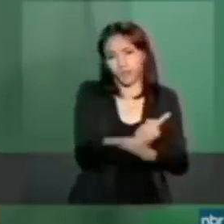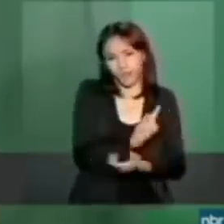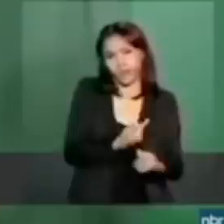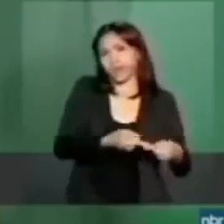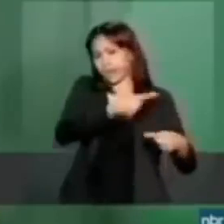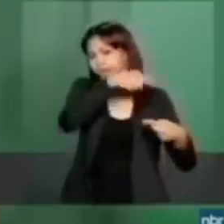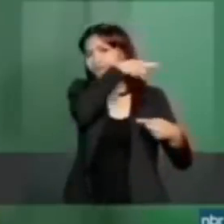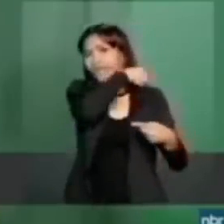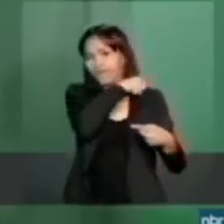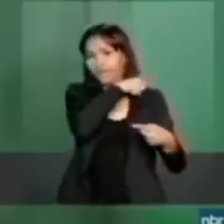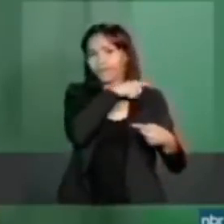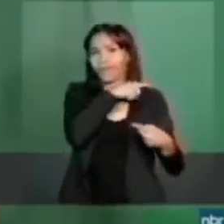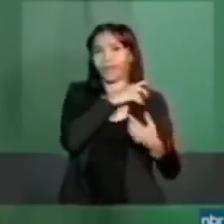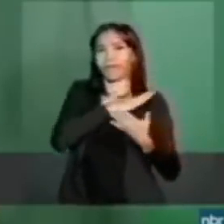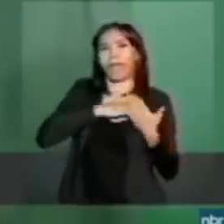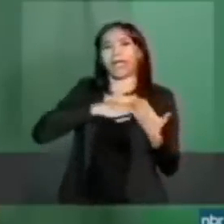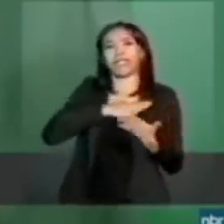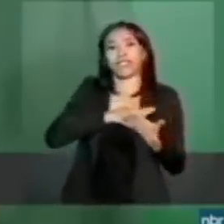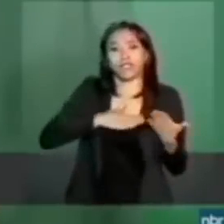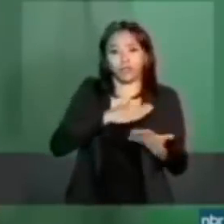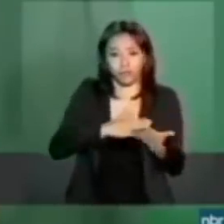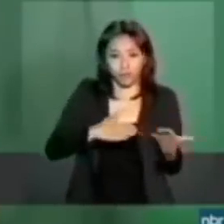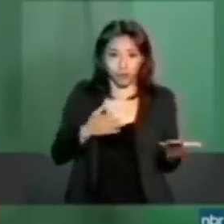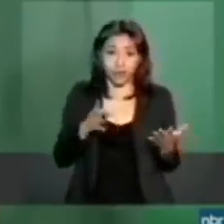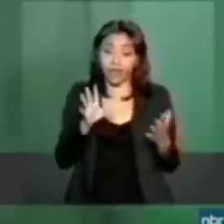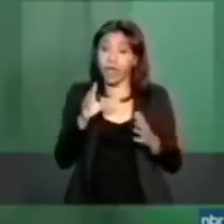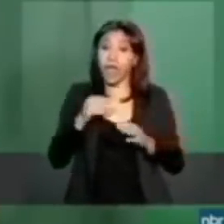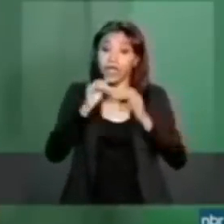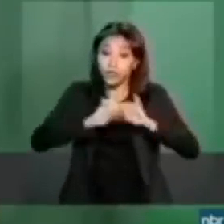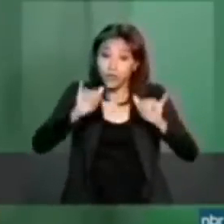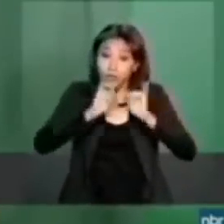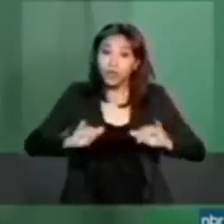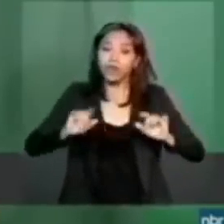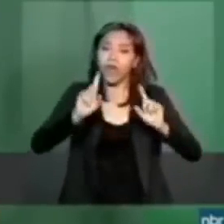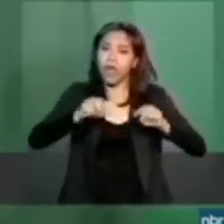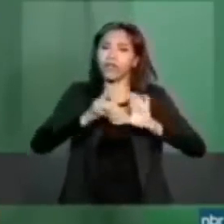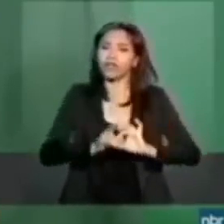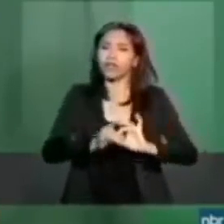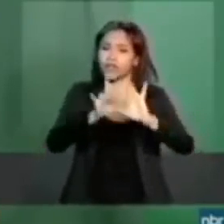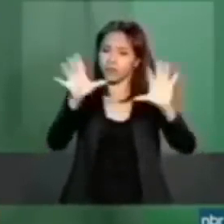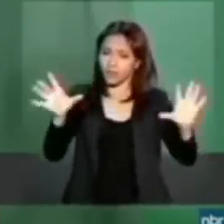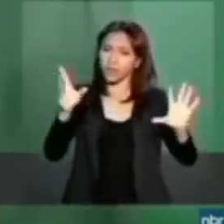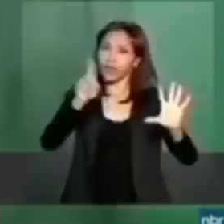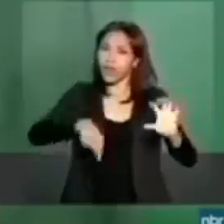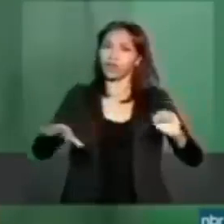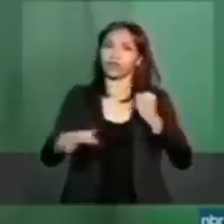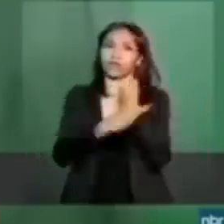ainda, parciais. A imprensa livre é a garantia da nossa democracia.